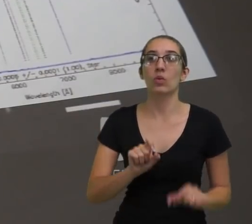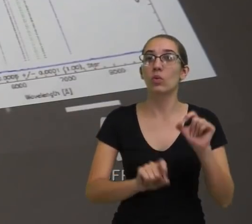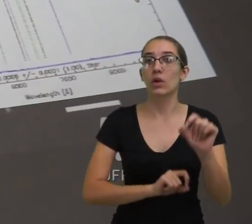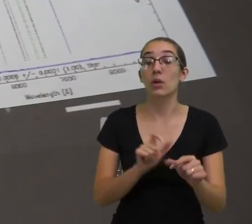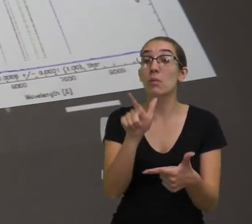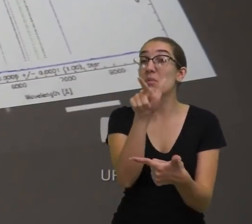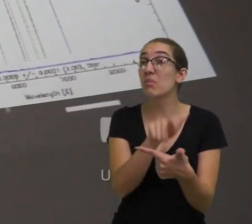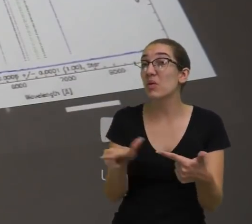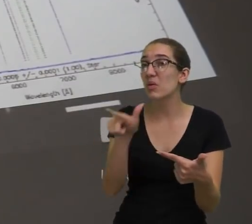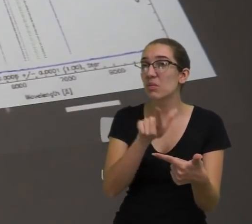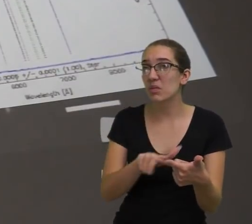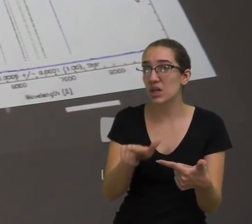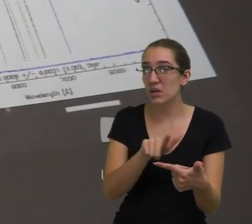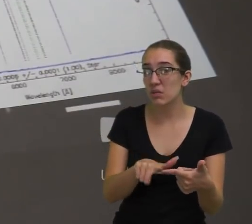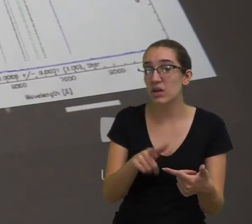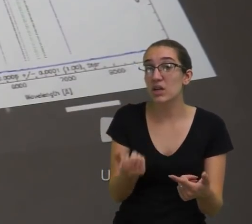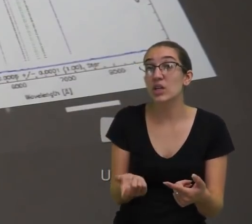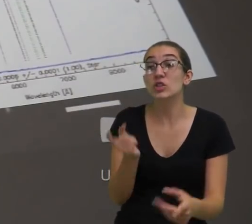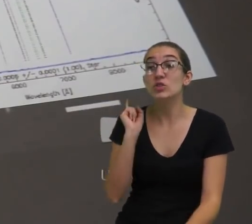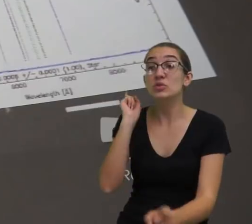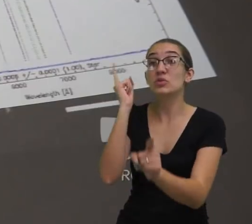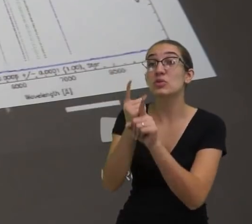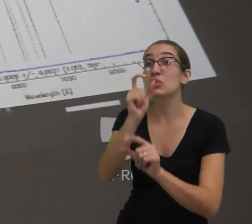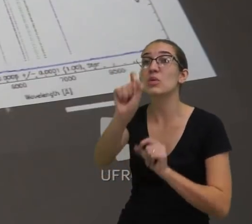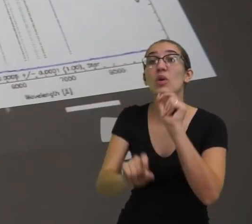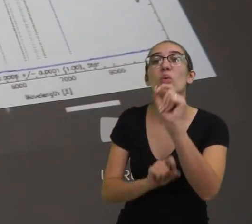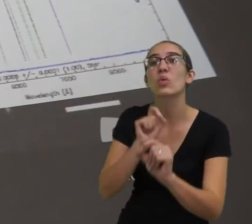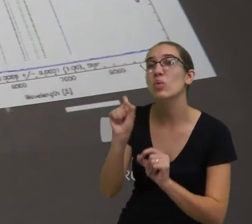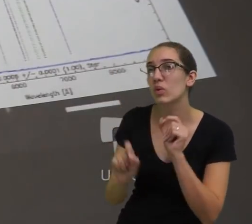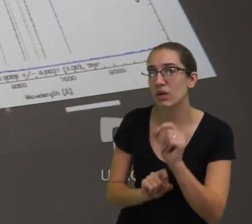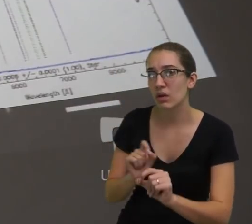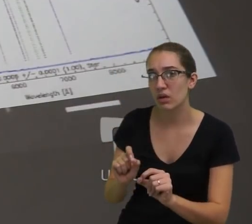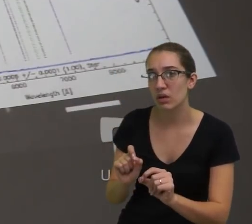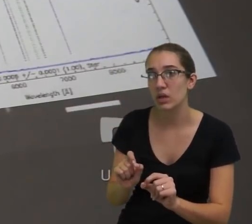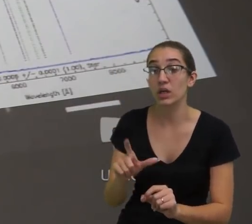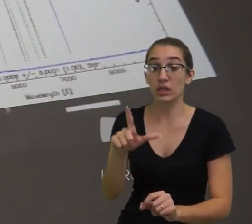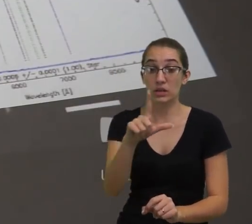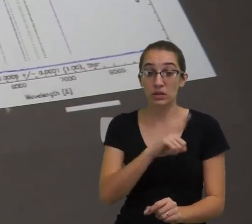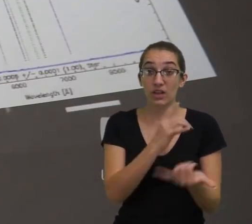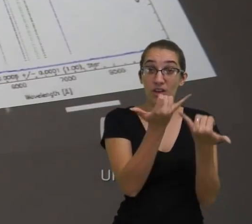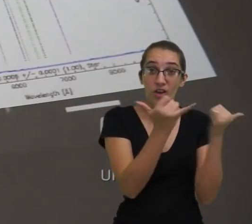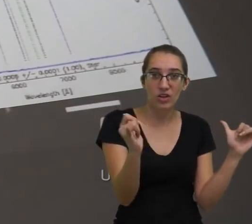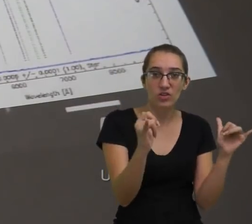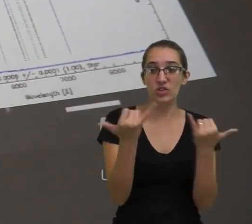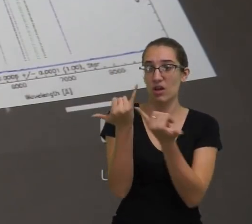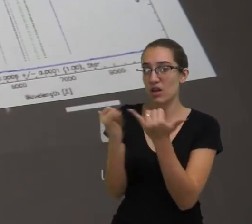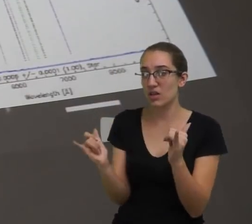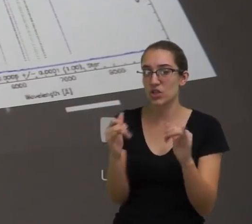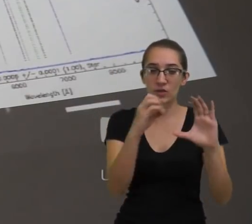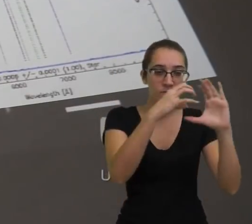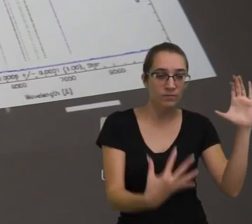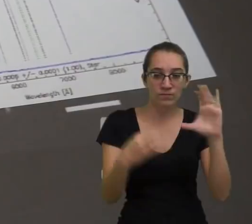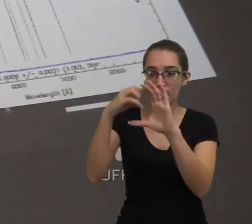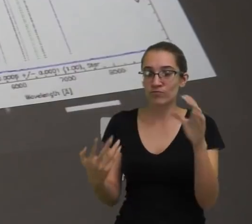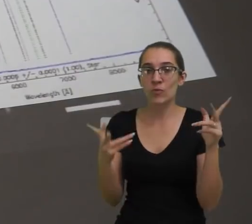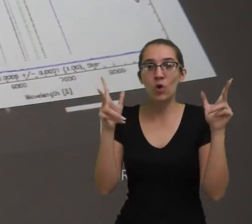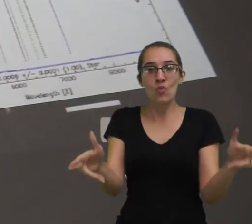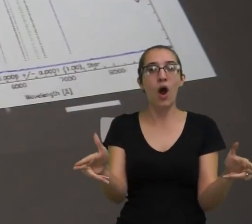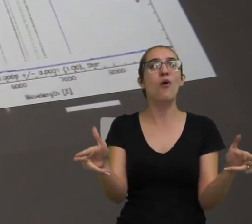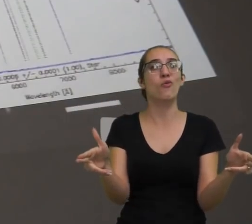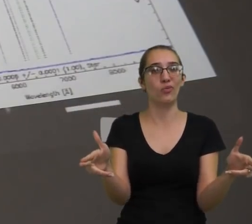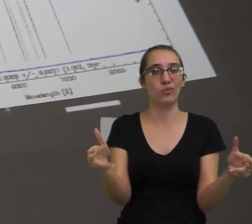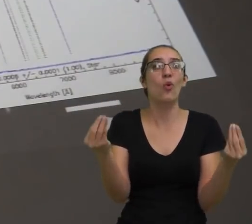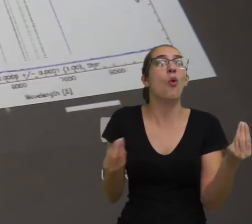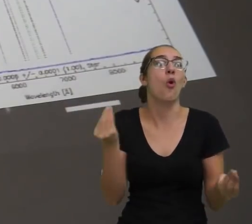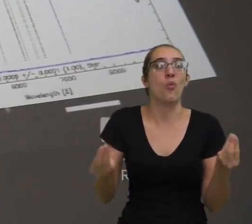emissão de energia com essas características aqui. Isso aqui se chama linha de emissão e significa que tem